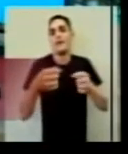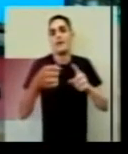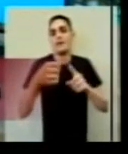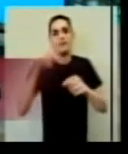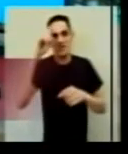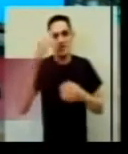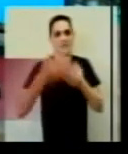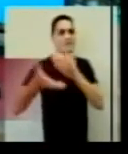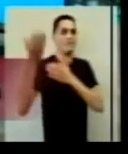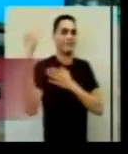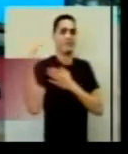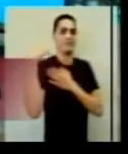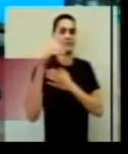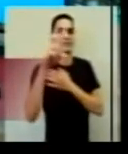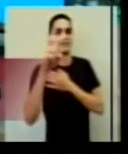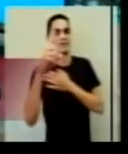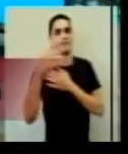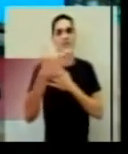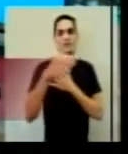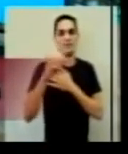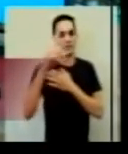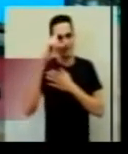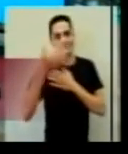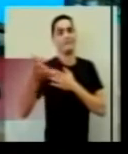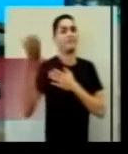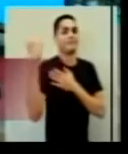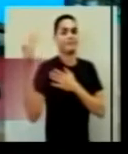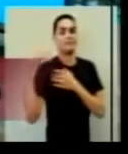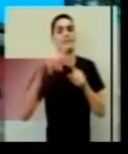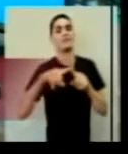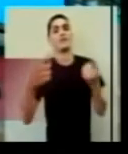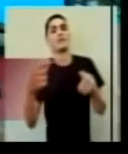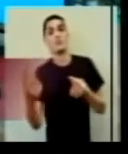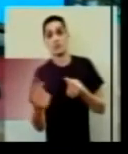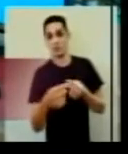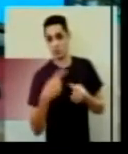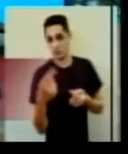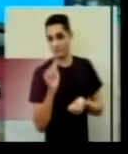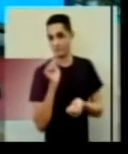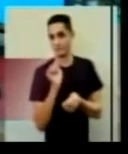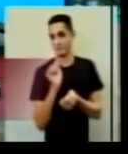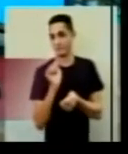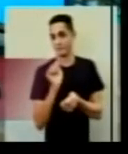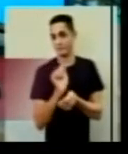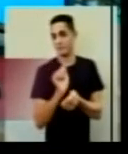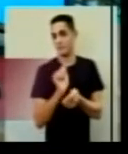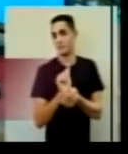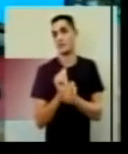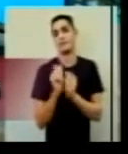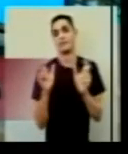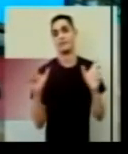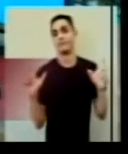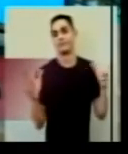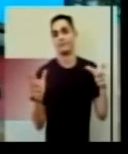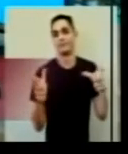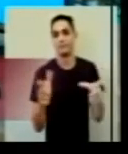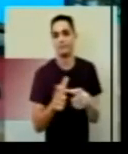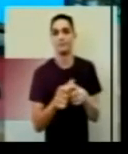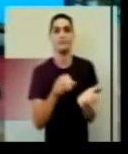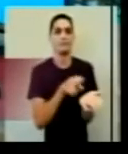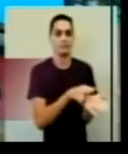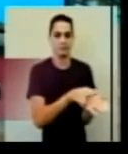não refletem o hoje, eles refletem o 15, 20 dias atrás. Então, não